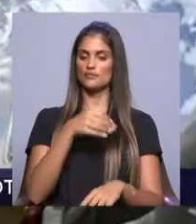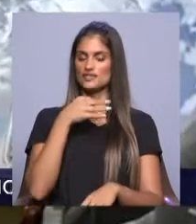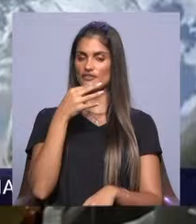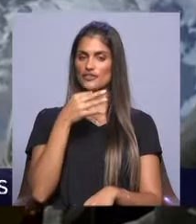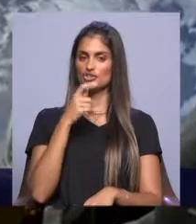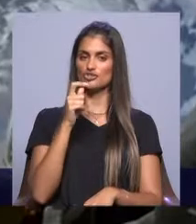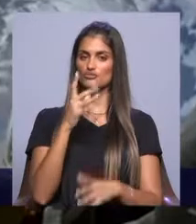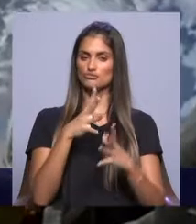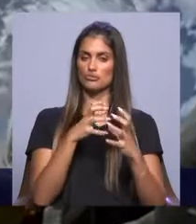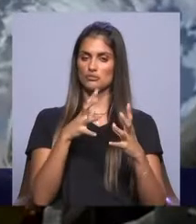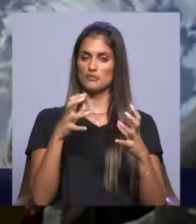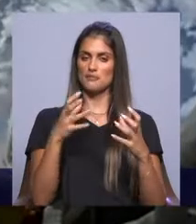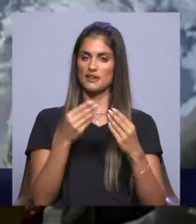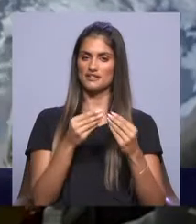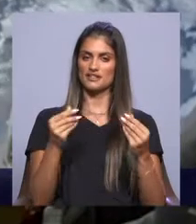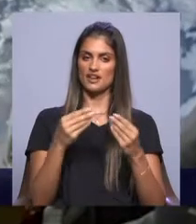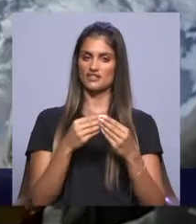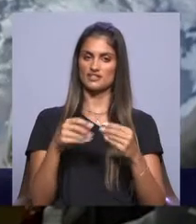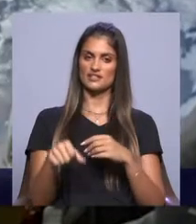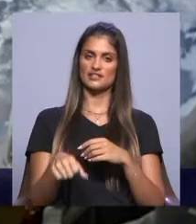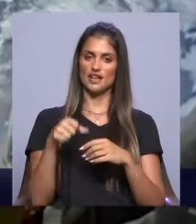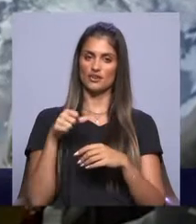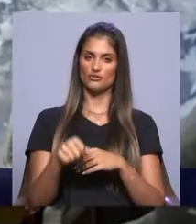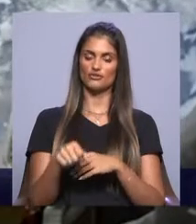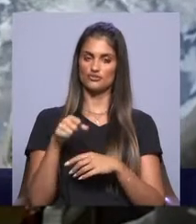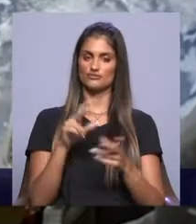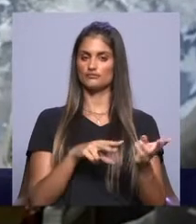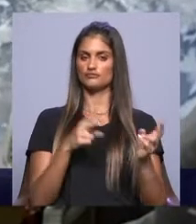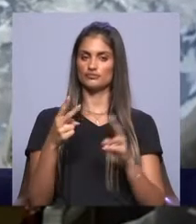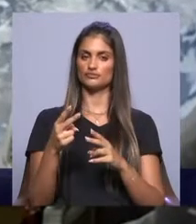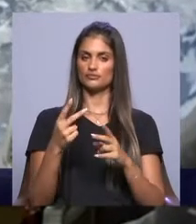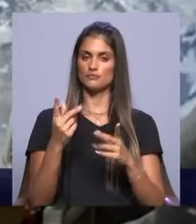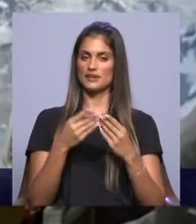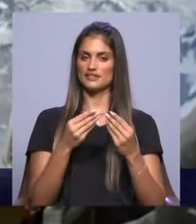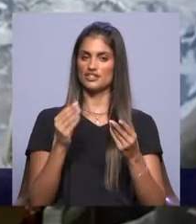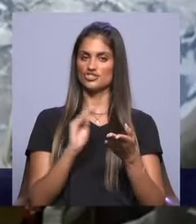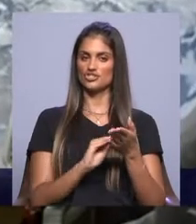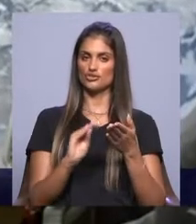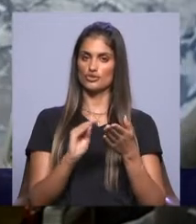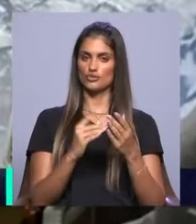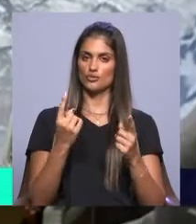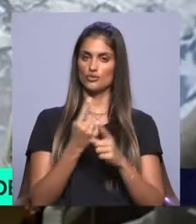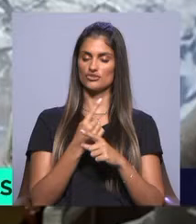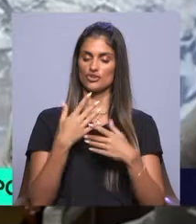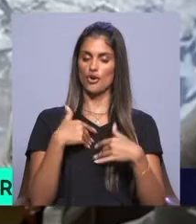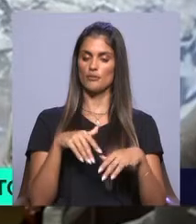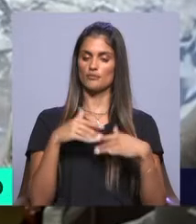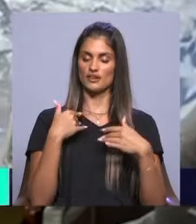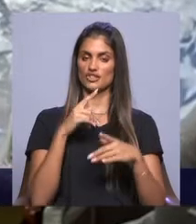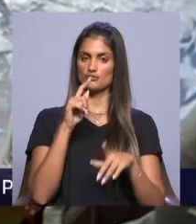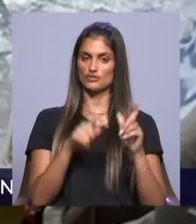espuma, materiais de embalagem, sacos de transferência de cargas, material de escritório, produtos de higiene e vestuário da